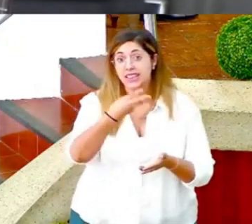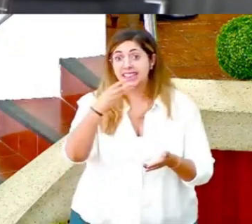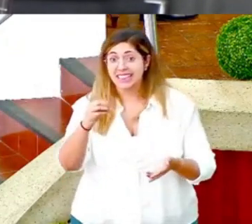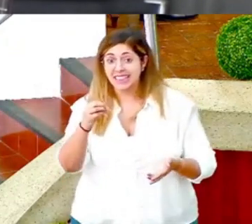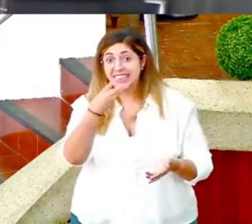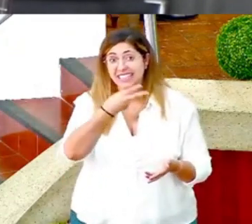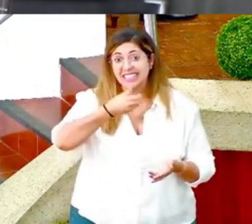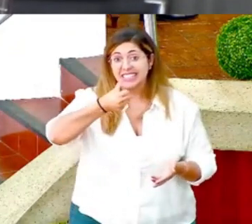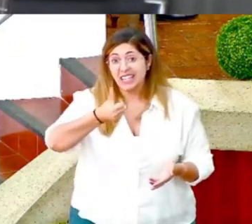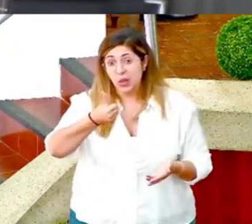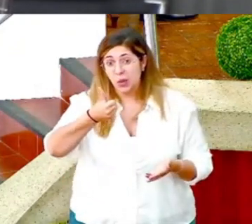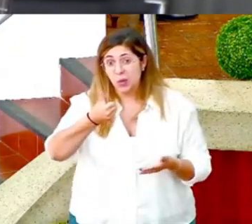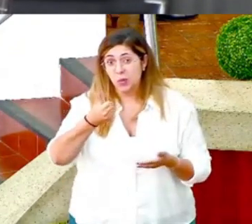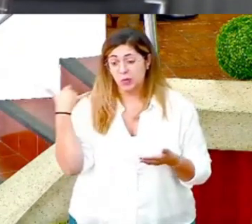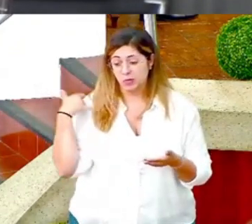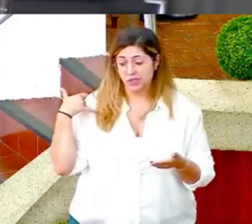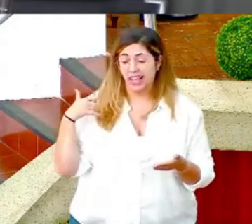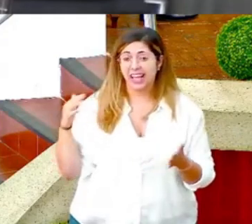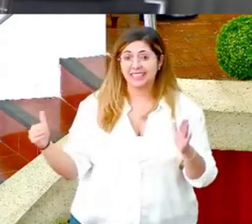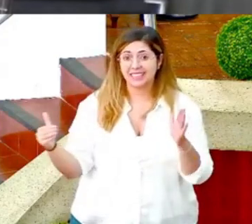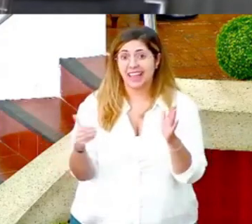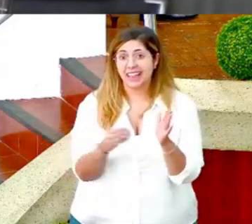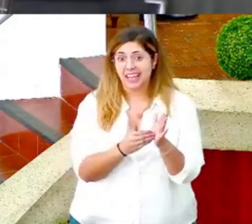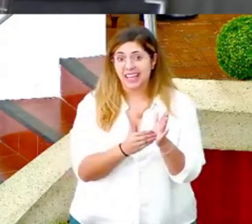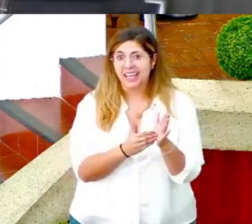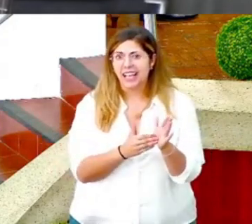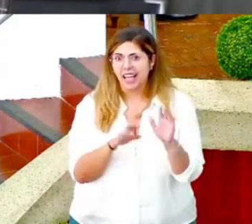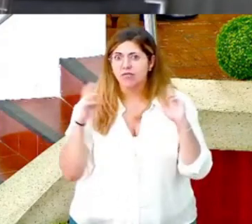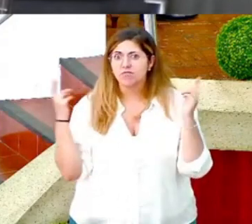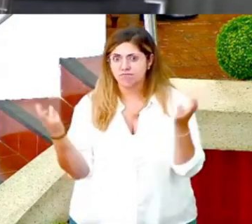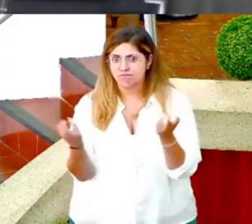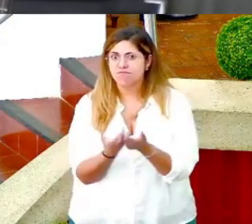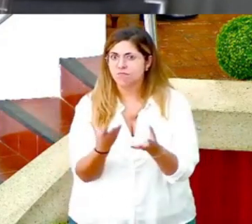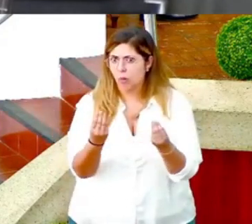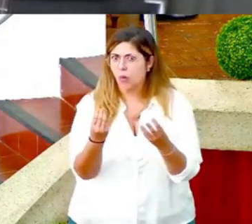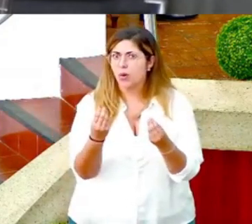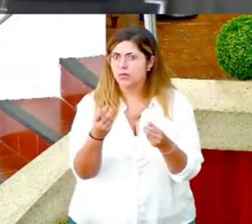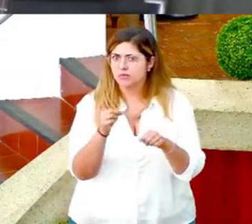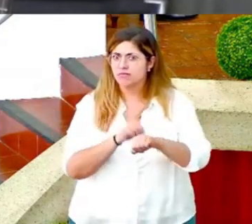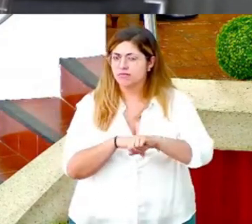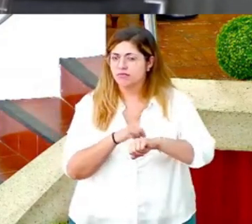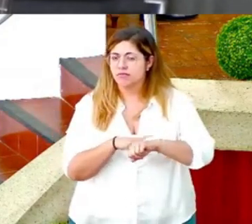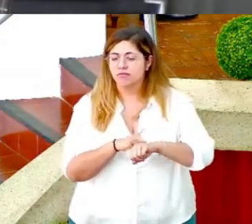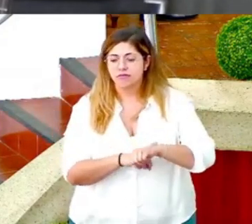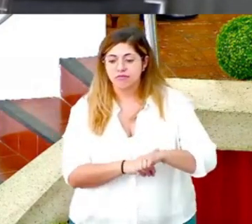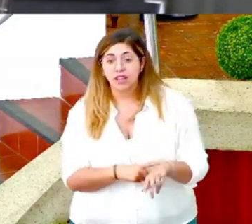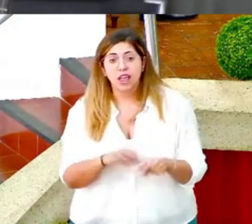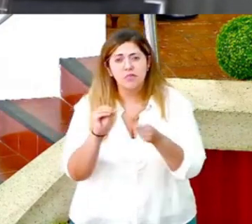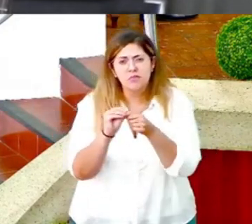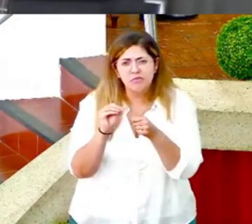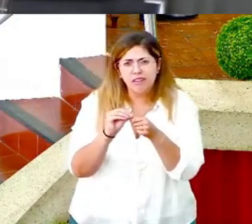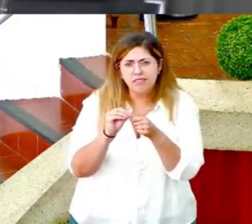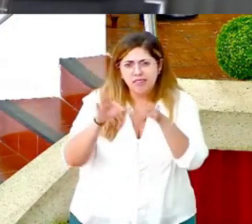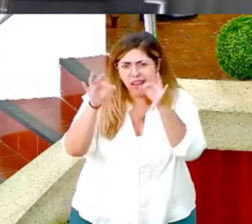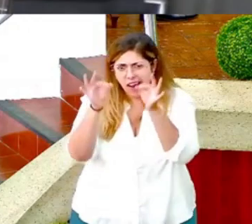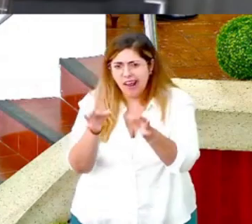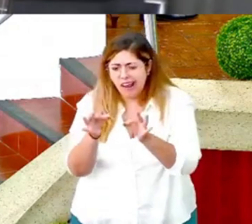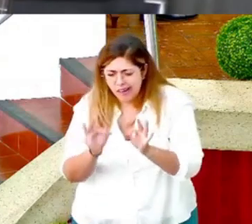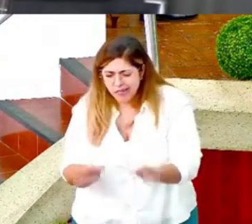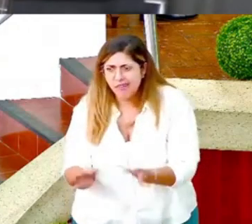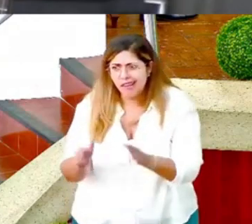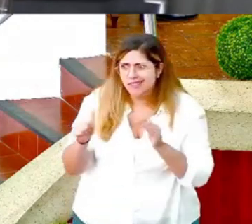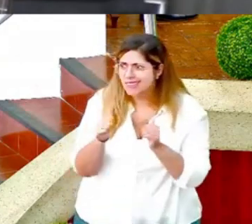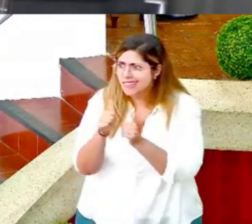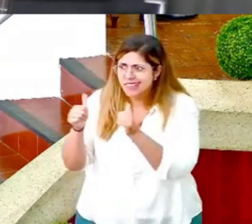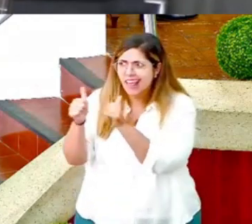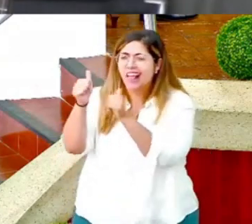31 anos em Jerusalém. Veja o versículo 2. Fez ele o que era reto perante o Senhor, andou em